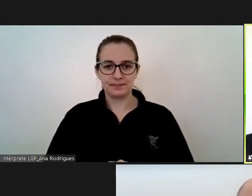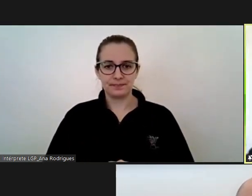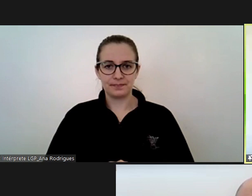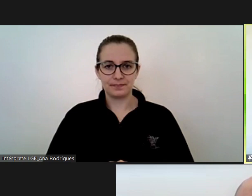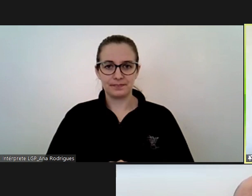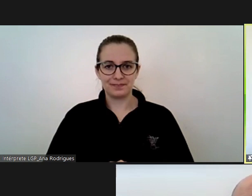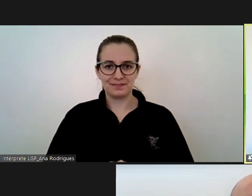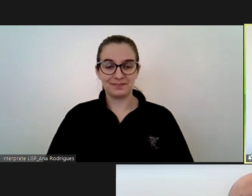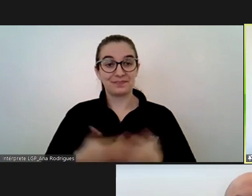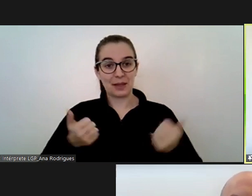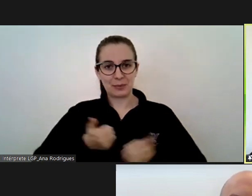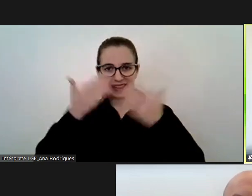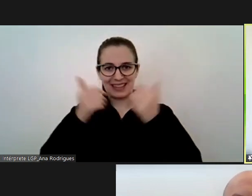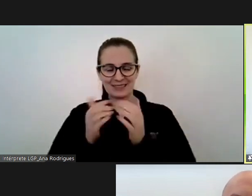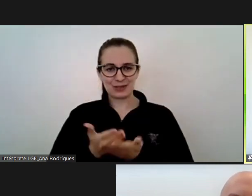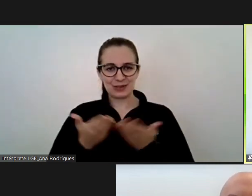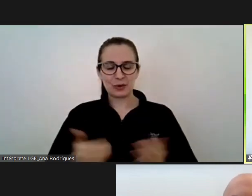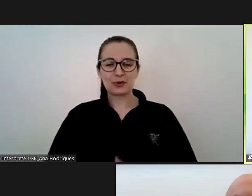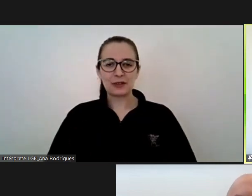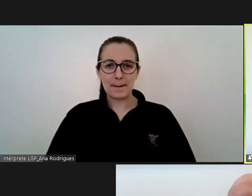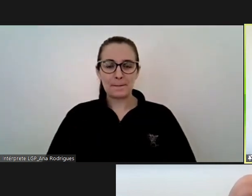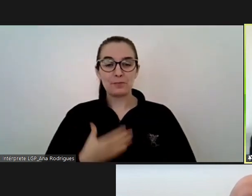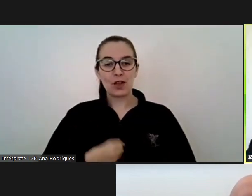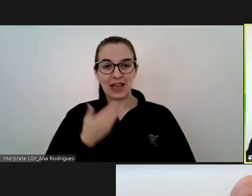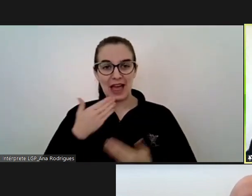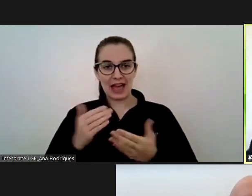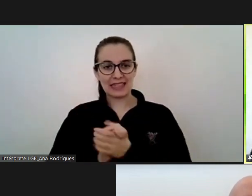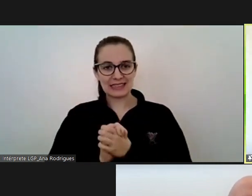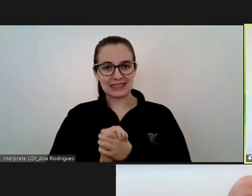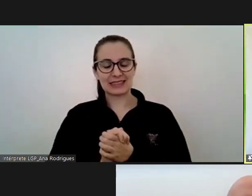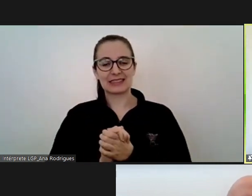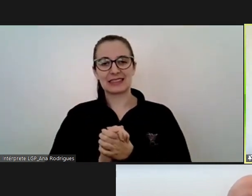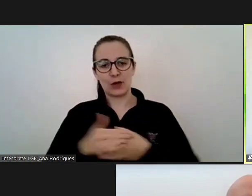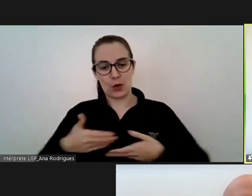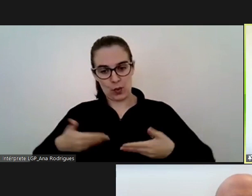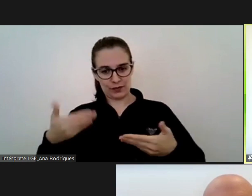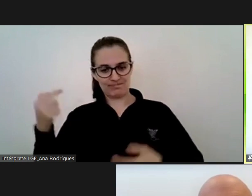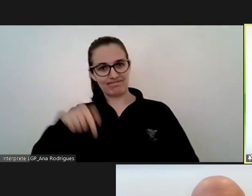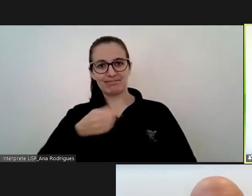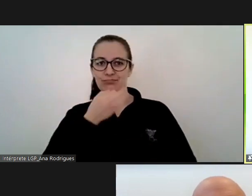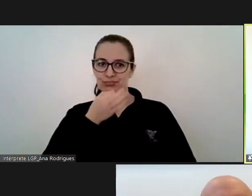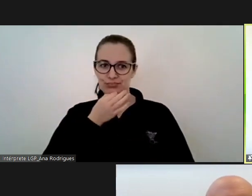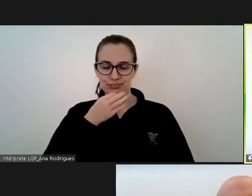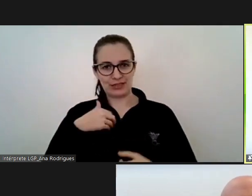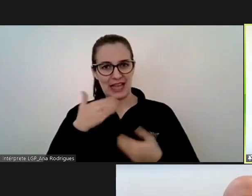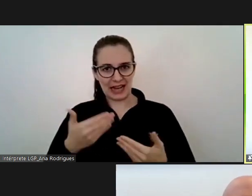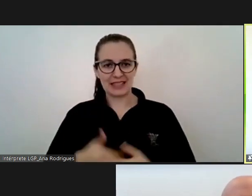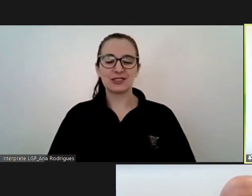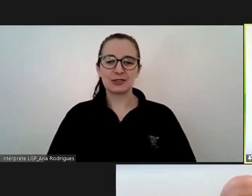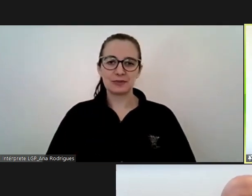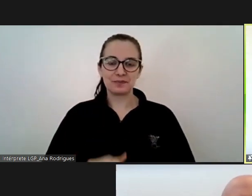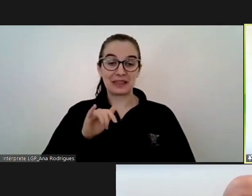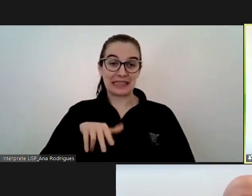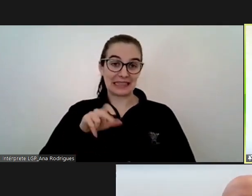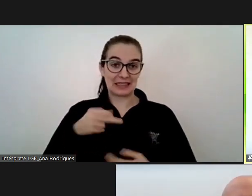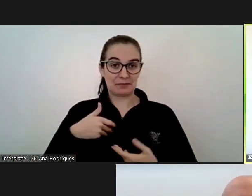Ok. Bom dia a todos e, em primeiro lugar, quero agradecer também eu o convite do INA a